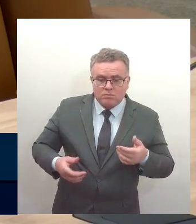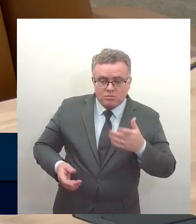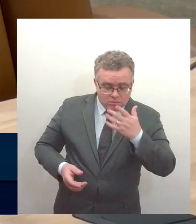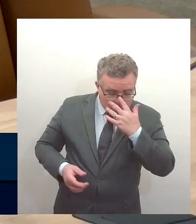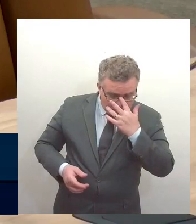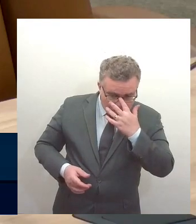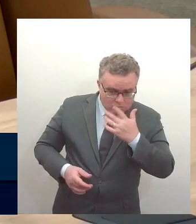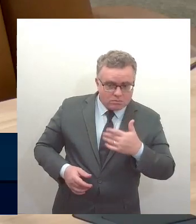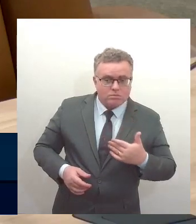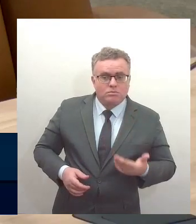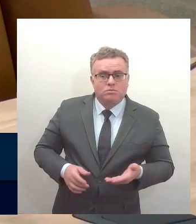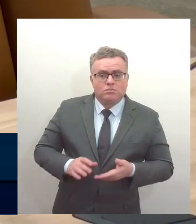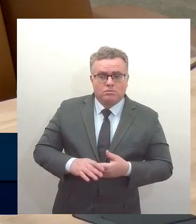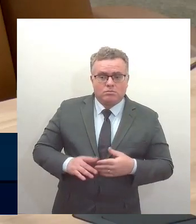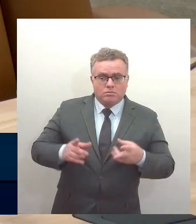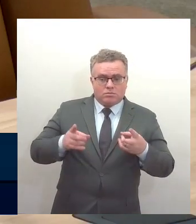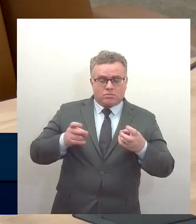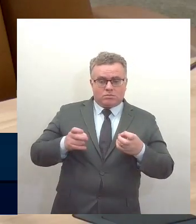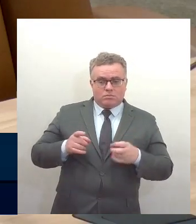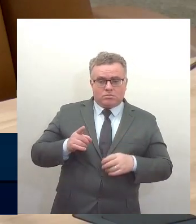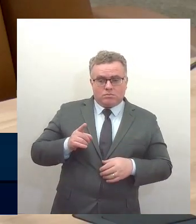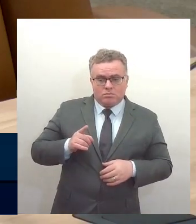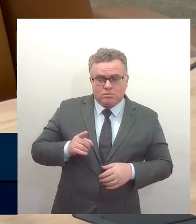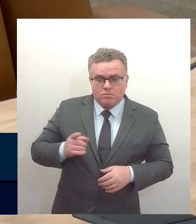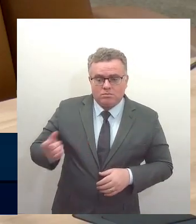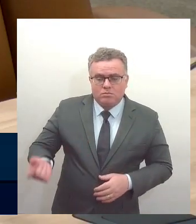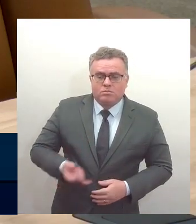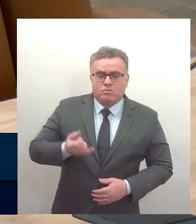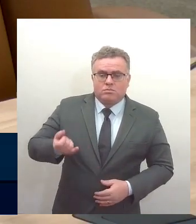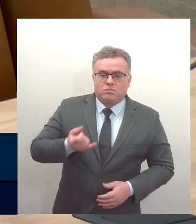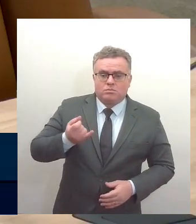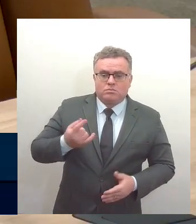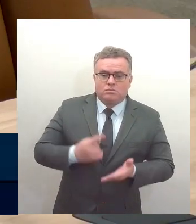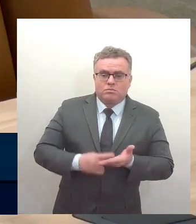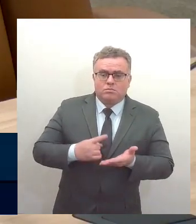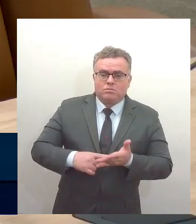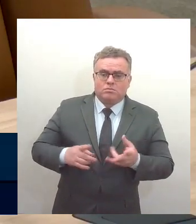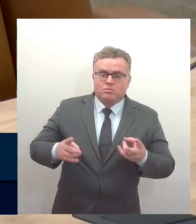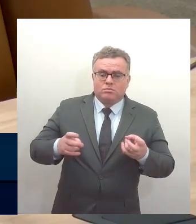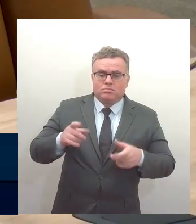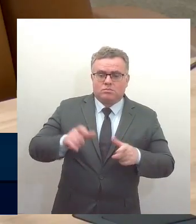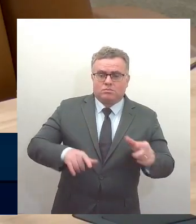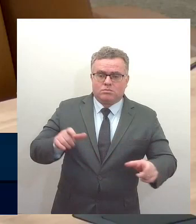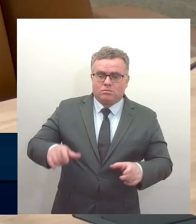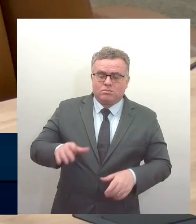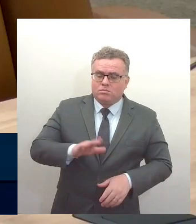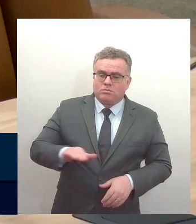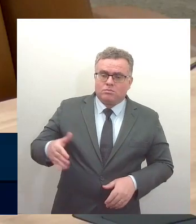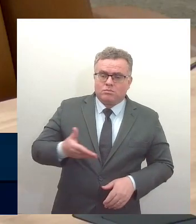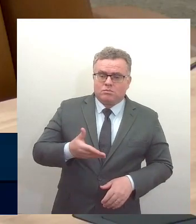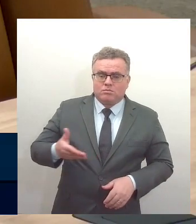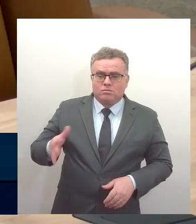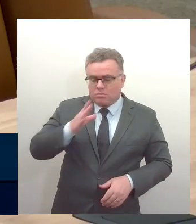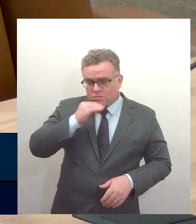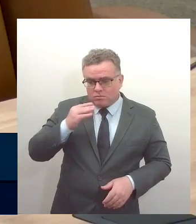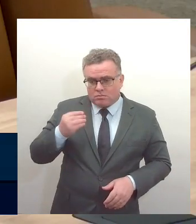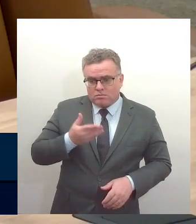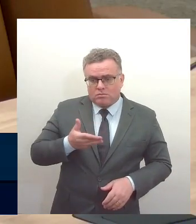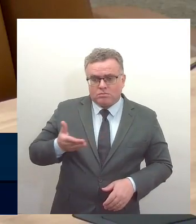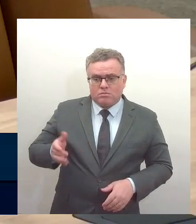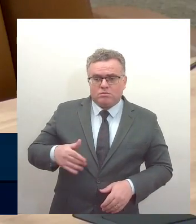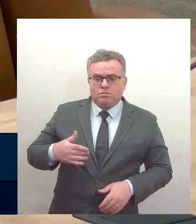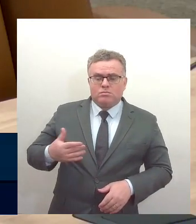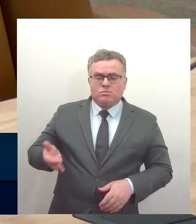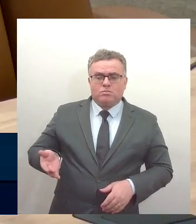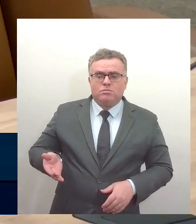é importante, você percebeu aqui naquele dia que aquelas crianças, aqueles adolescentes ou mais crianças, né, têm a possibilidade, sim,